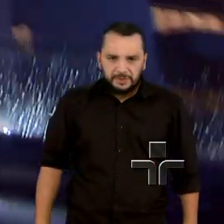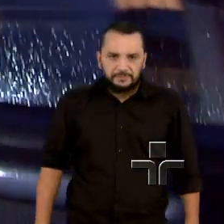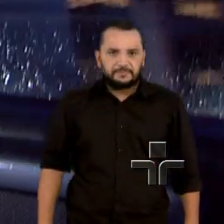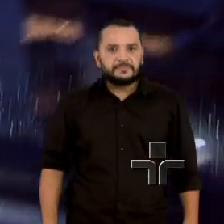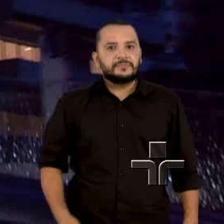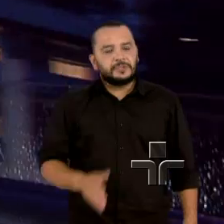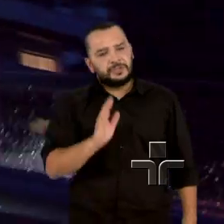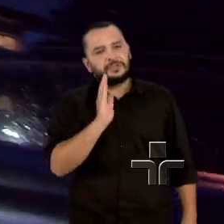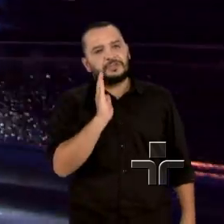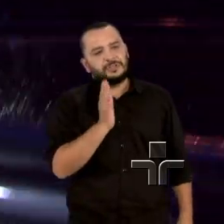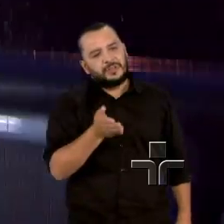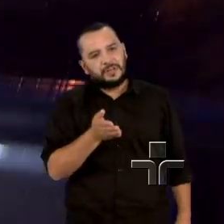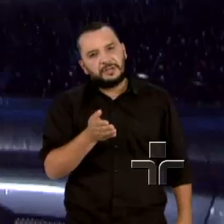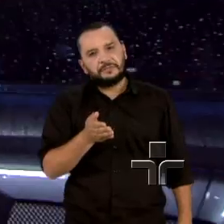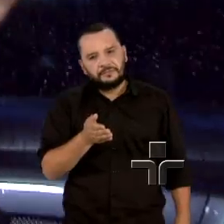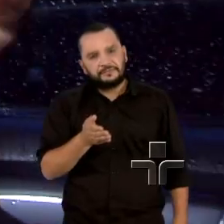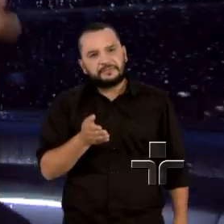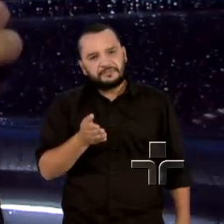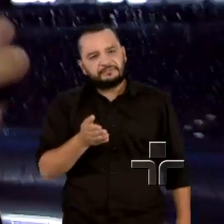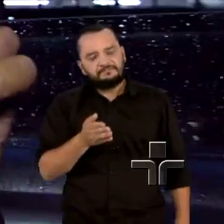Faz